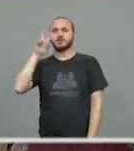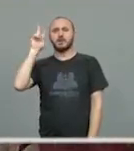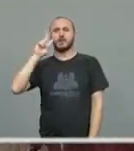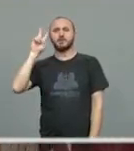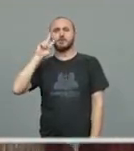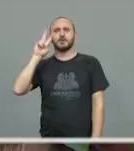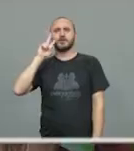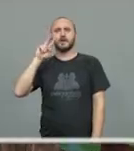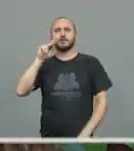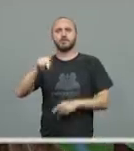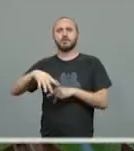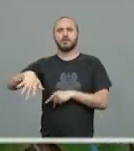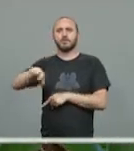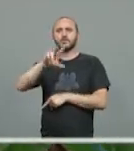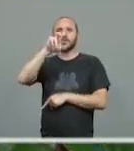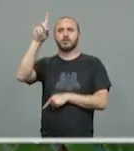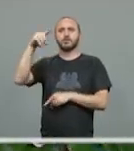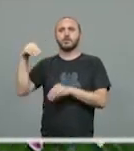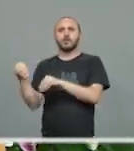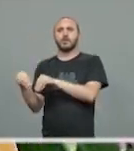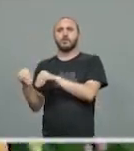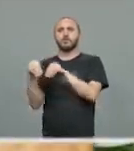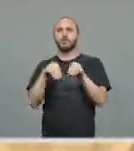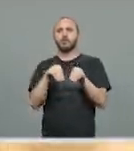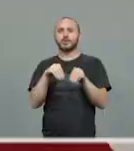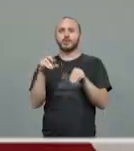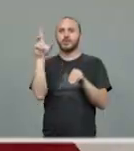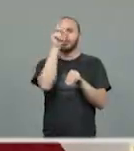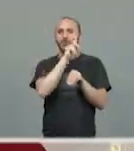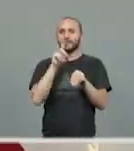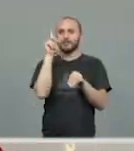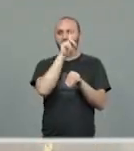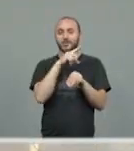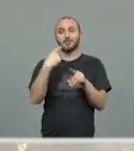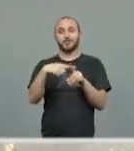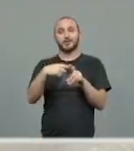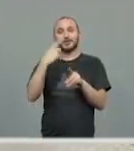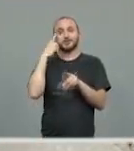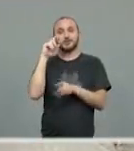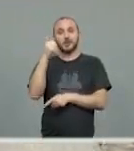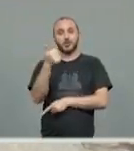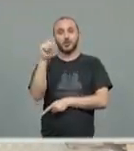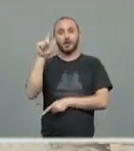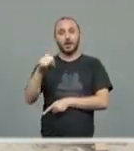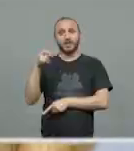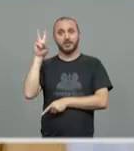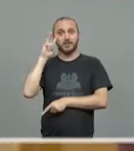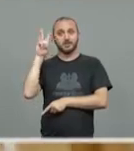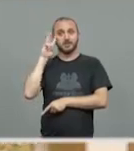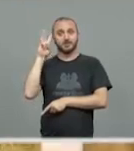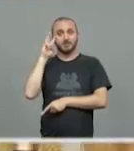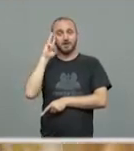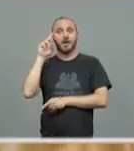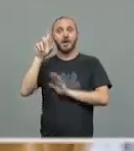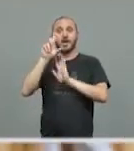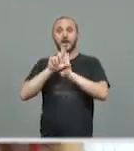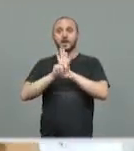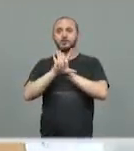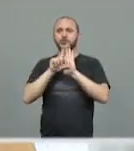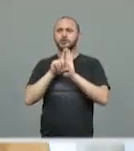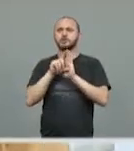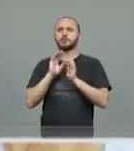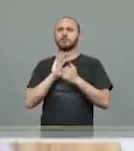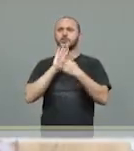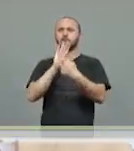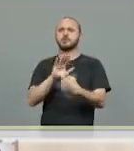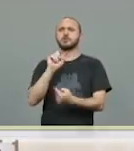Deus, se transpõe para o domingo. Então, como o próprio diz, a própria liturgia, a eucologia da